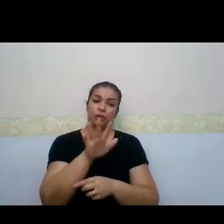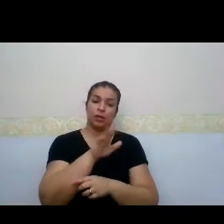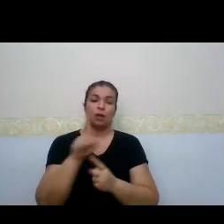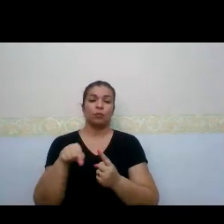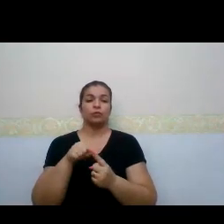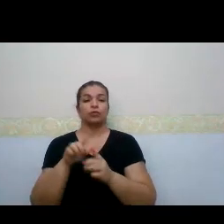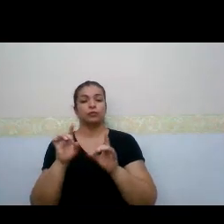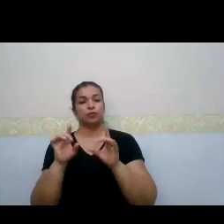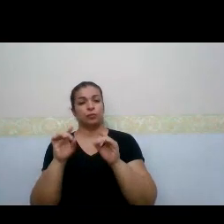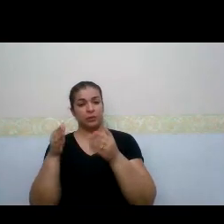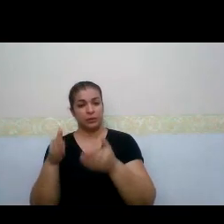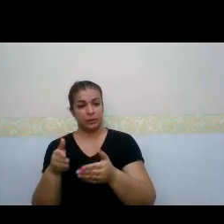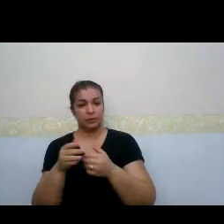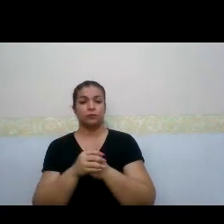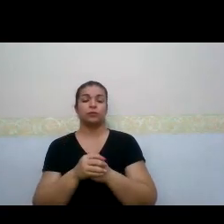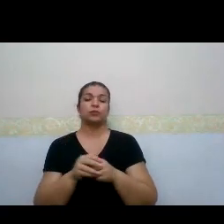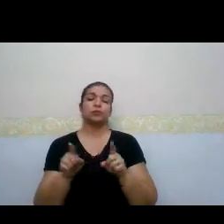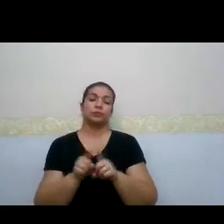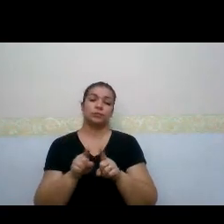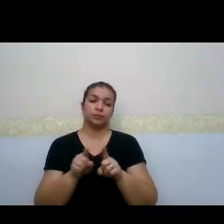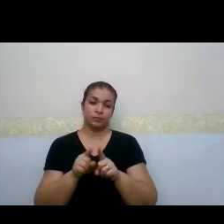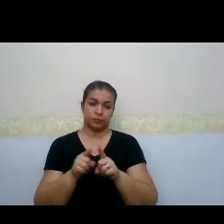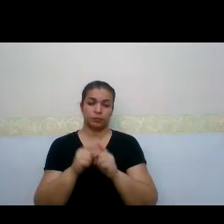específicos, uma breve